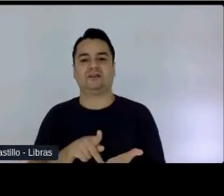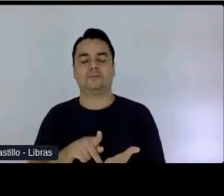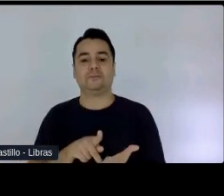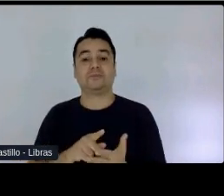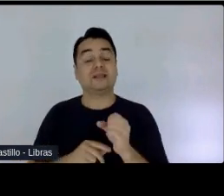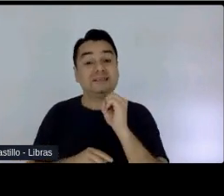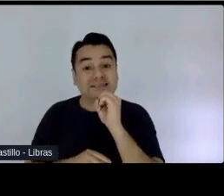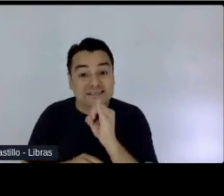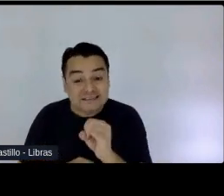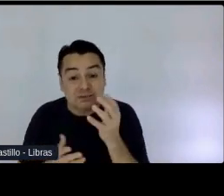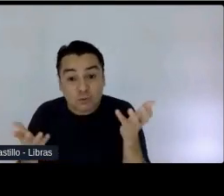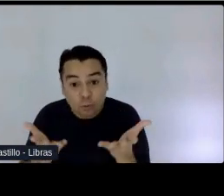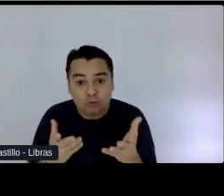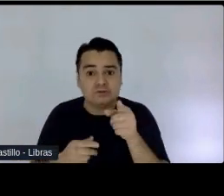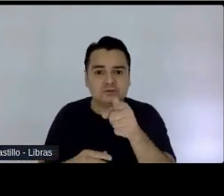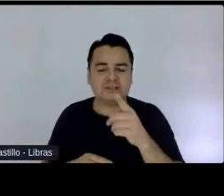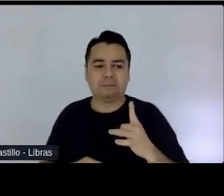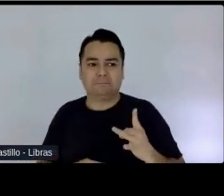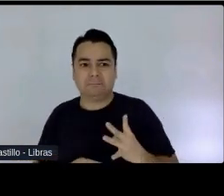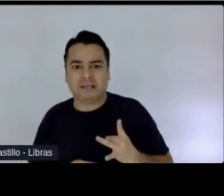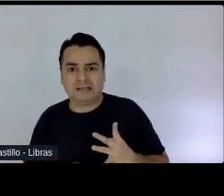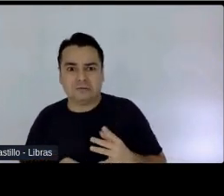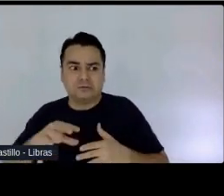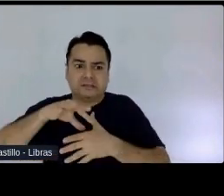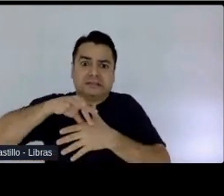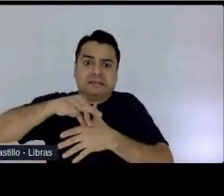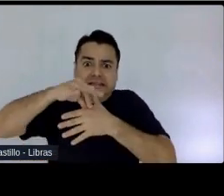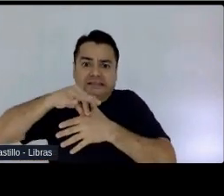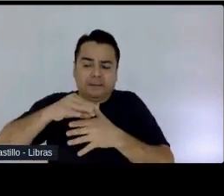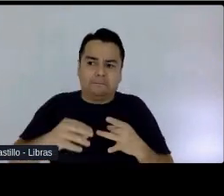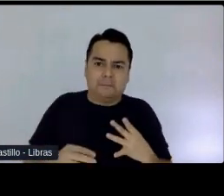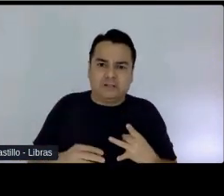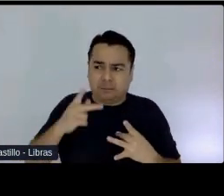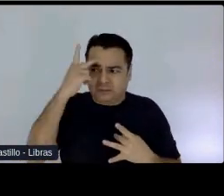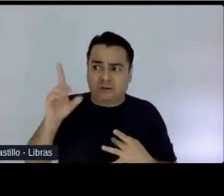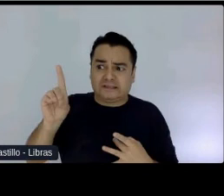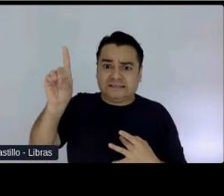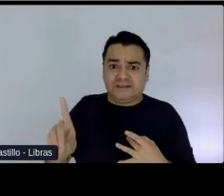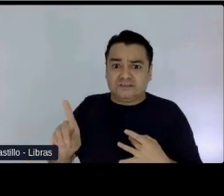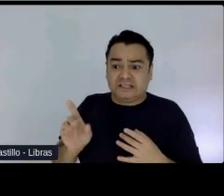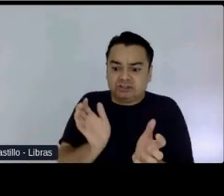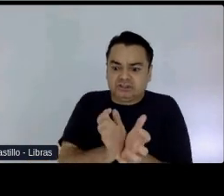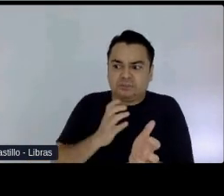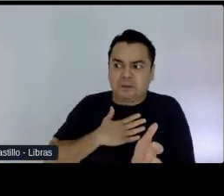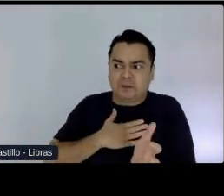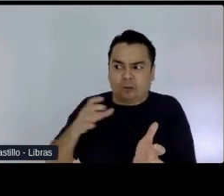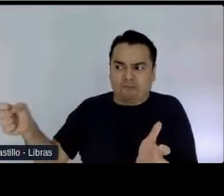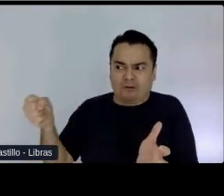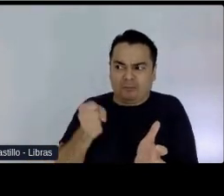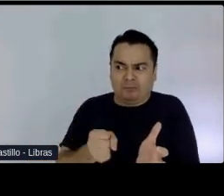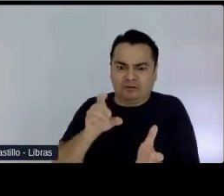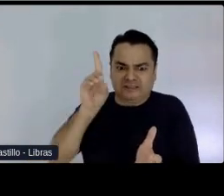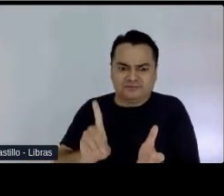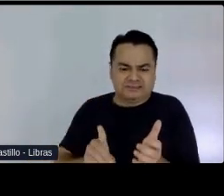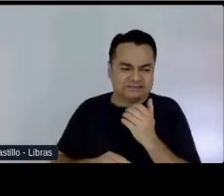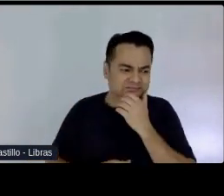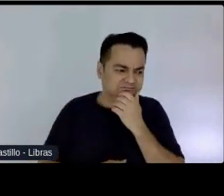tem medo, você é um líder e tem medo de trazer uma pessoa com deficiência para o seu time, quebra esse